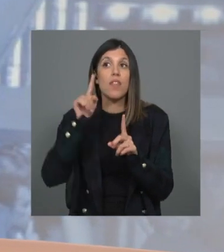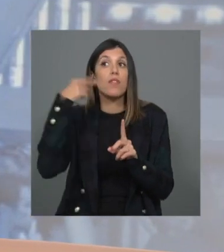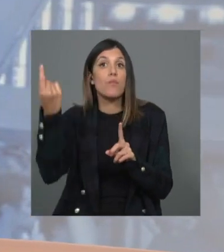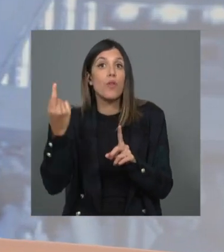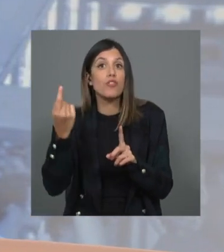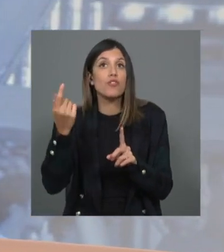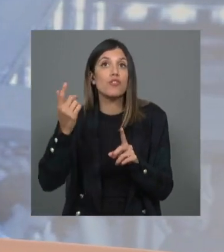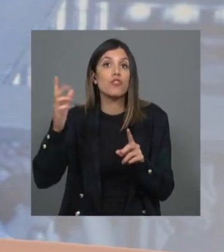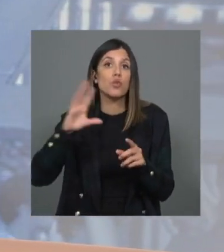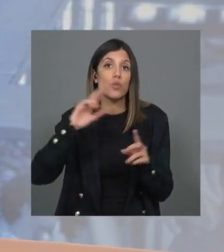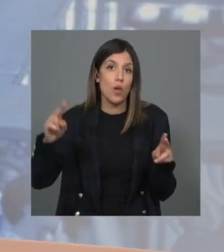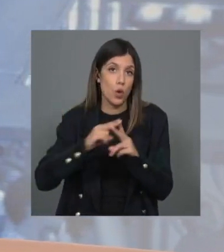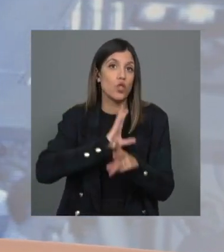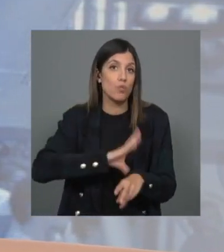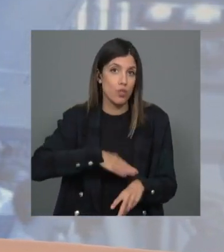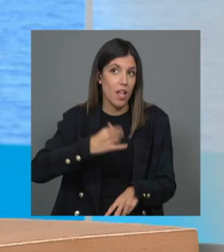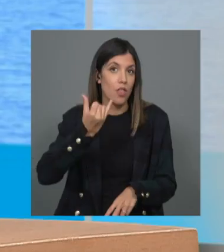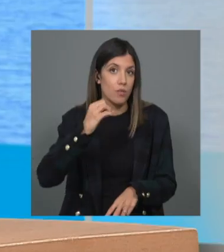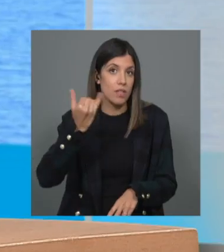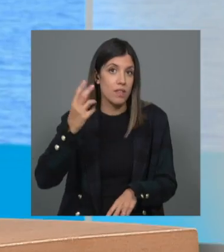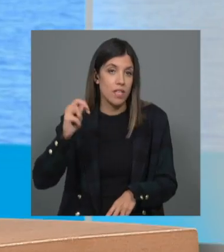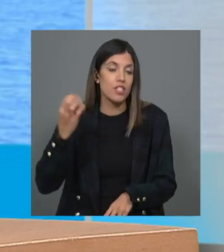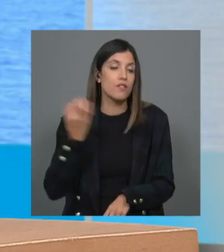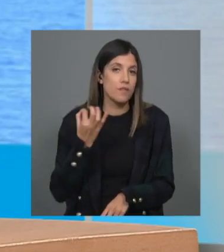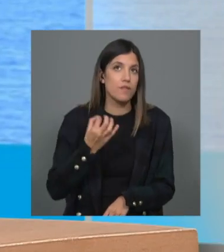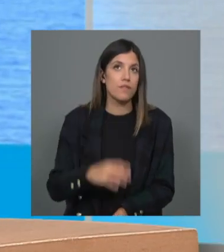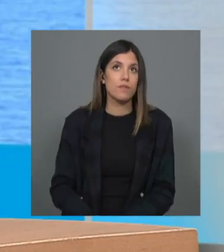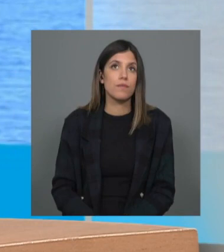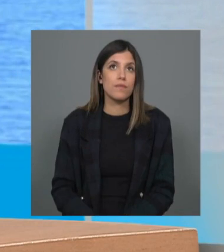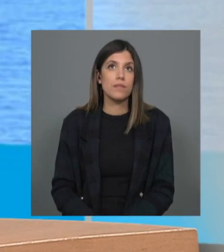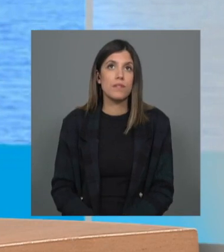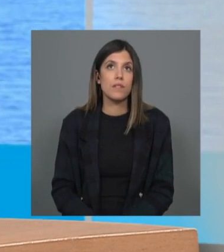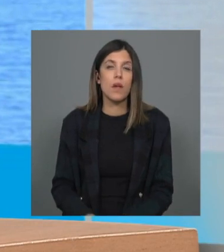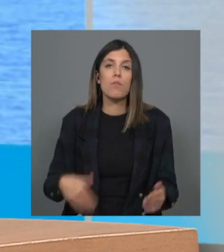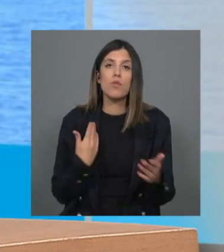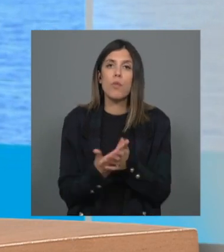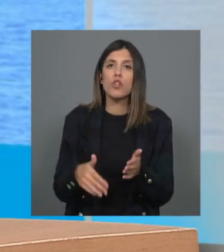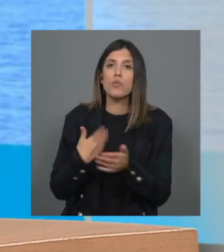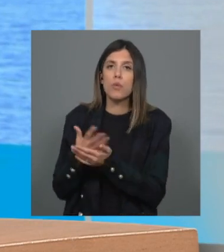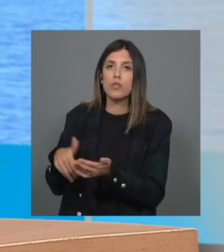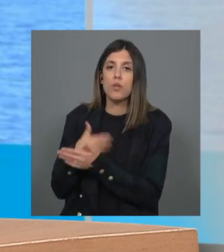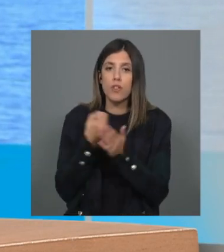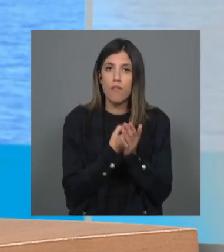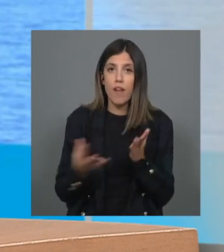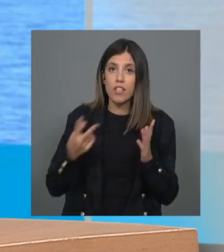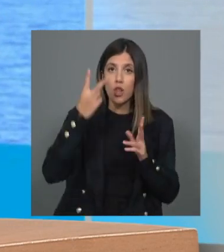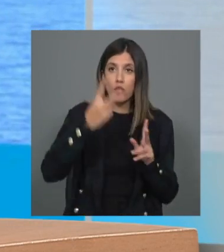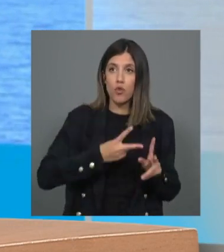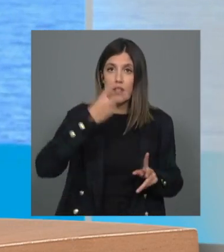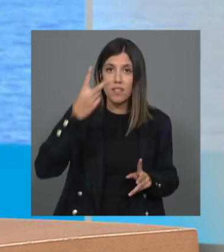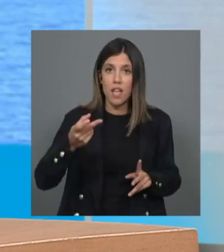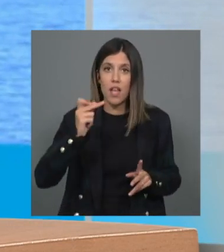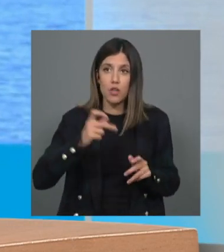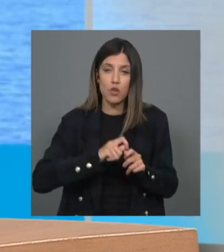em Lisboa em 2023. Sem dúvida. E a Jornada Diocesana da Juventude e muitas outras propostas que irão acontecer durante estes 2 anos, no